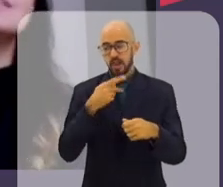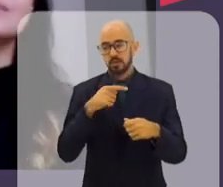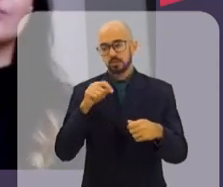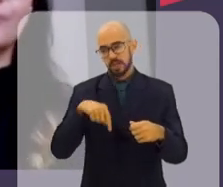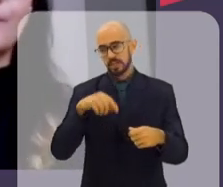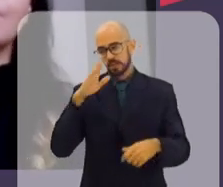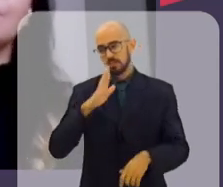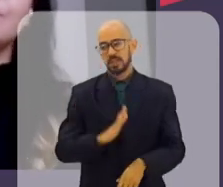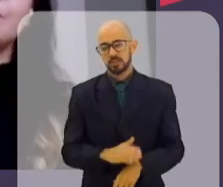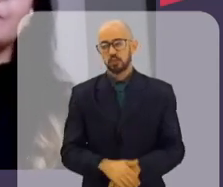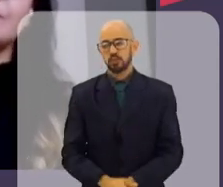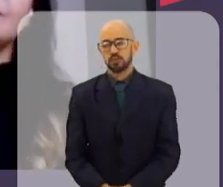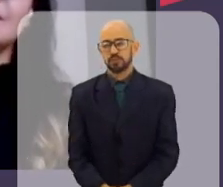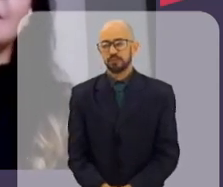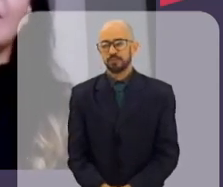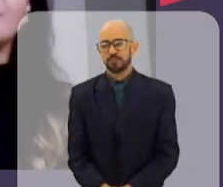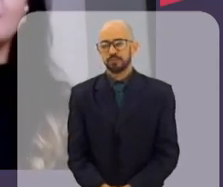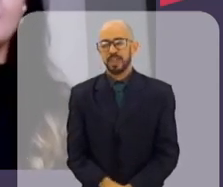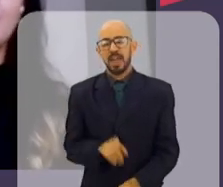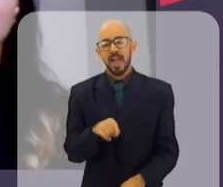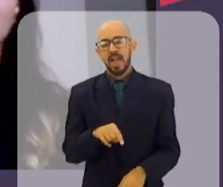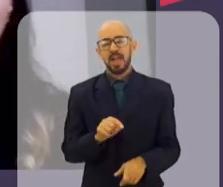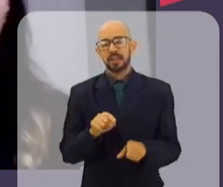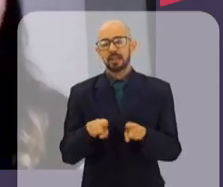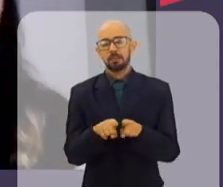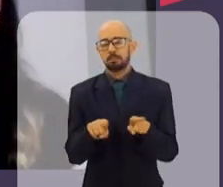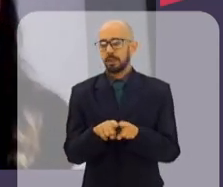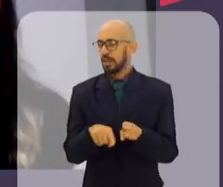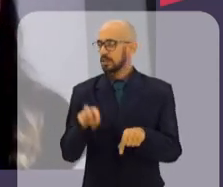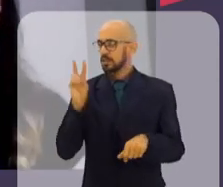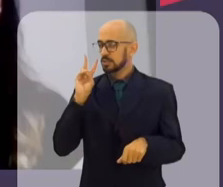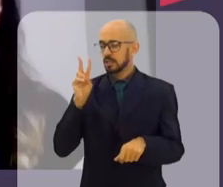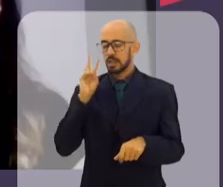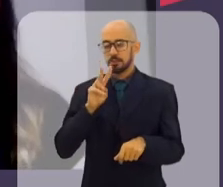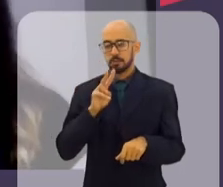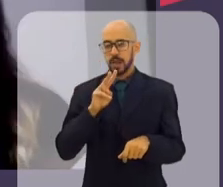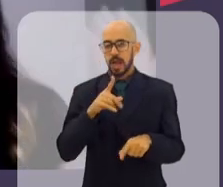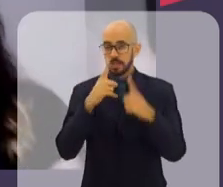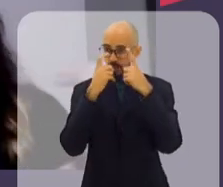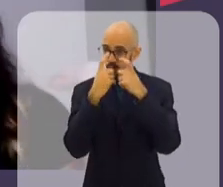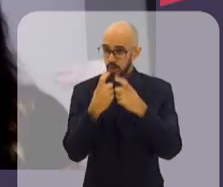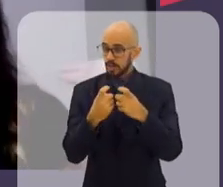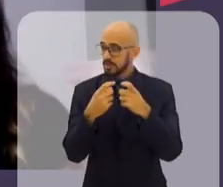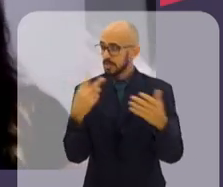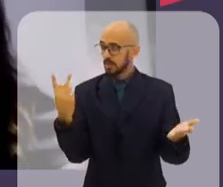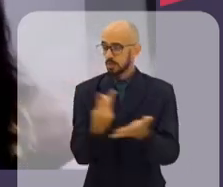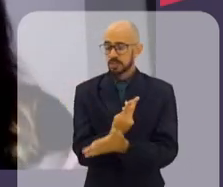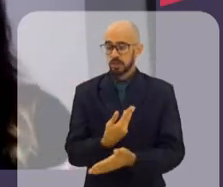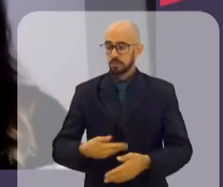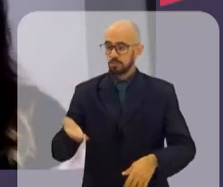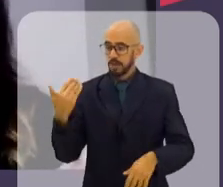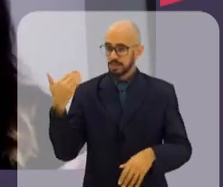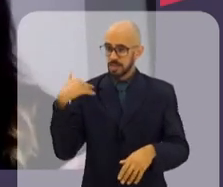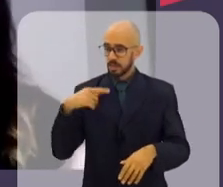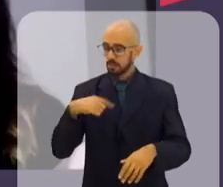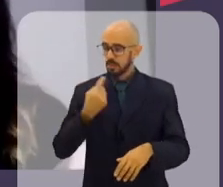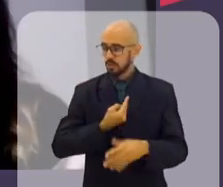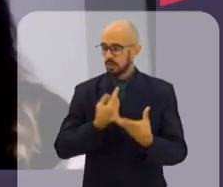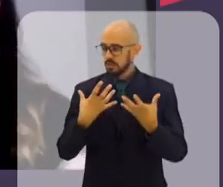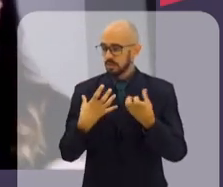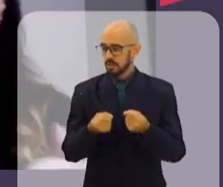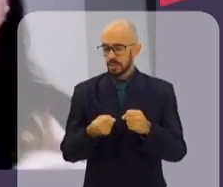hoje de Brasil. Então é isso, é também a gente falar e lembrar tamanhas violências que aconteceram no passado para que a gente